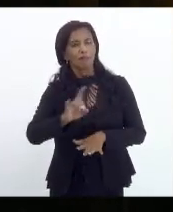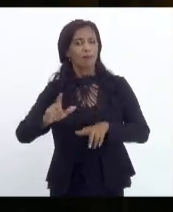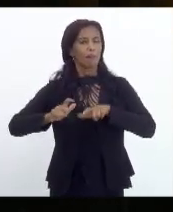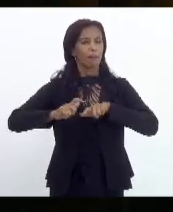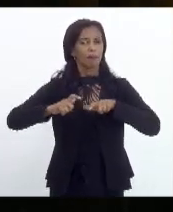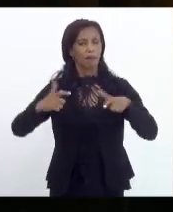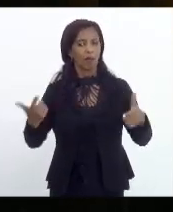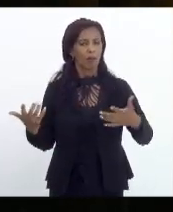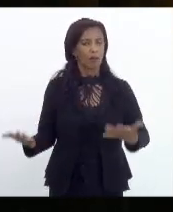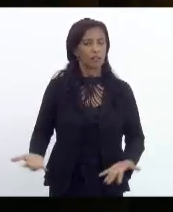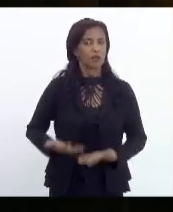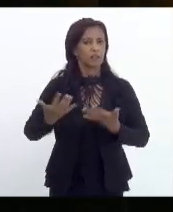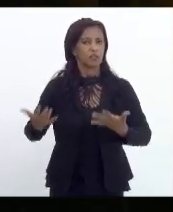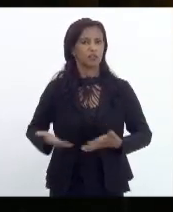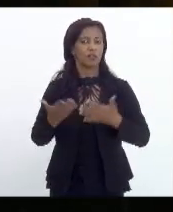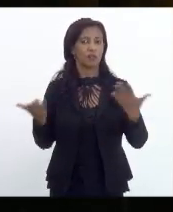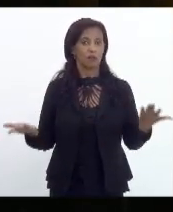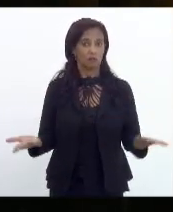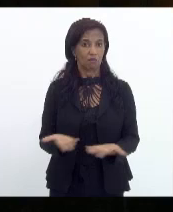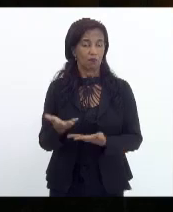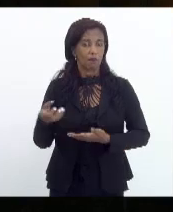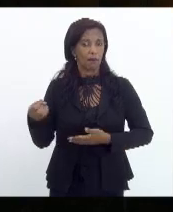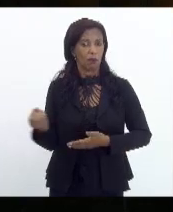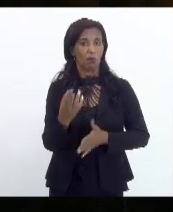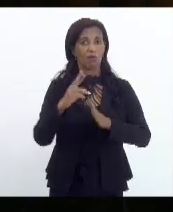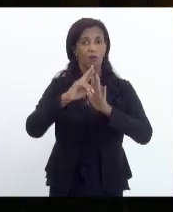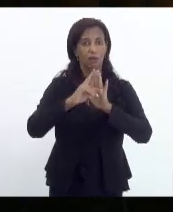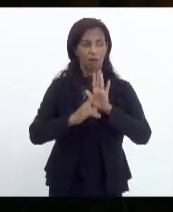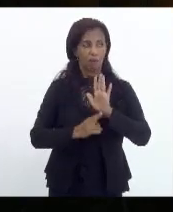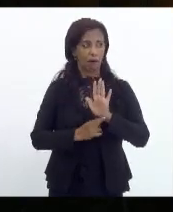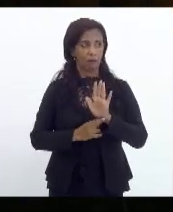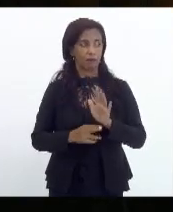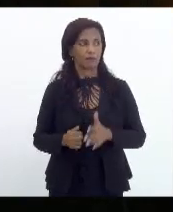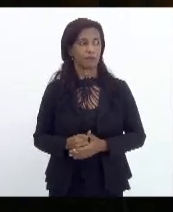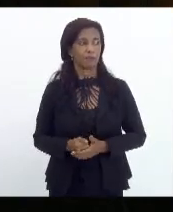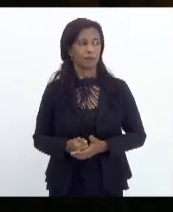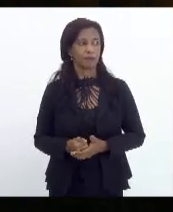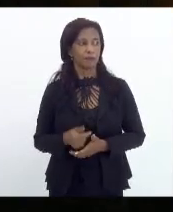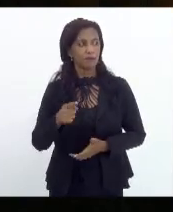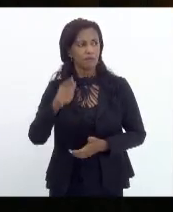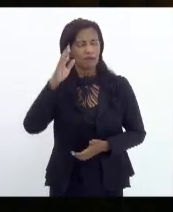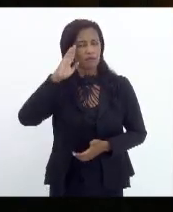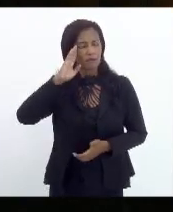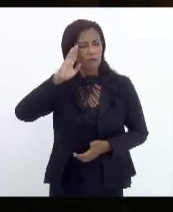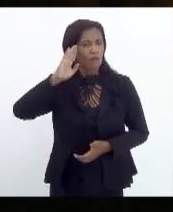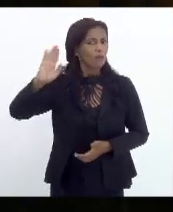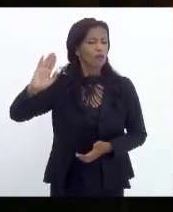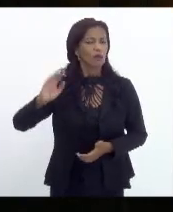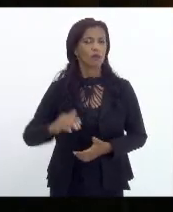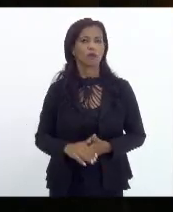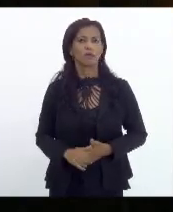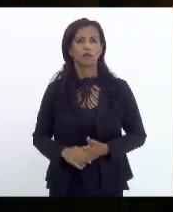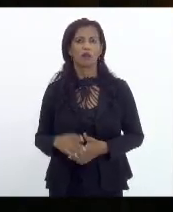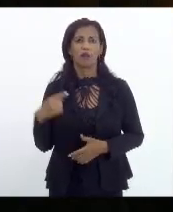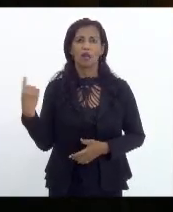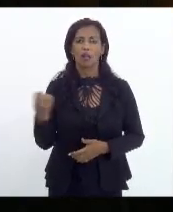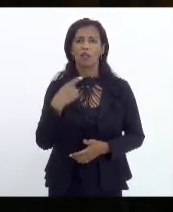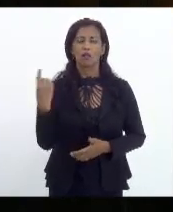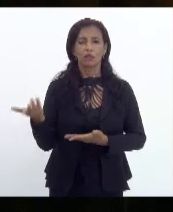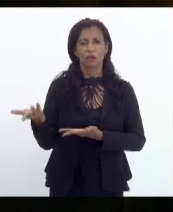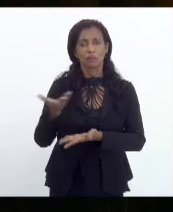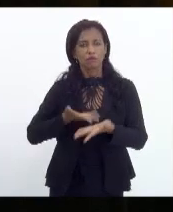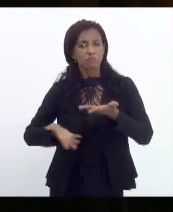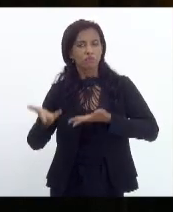maior incentivado agora por esta nova regra é de suma importância essa é a nossa